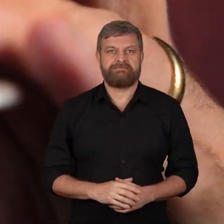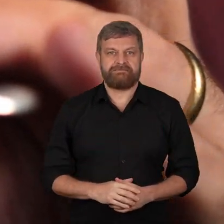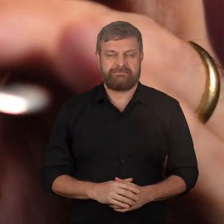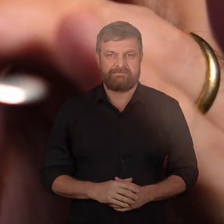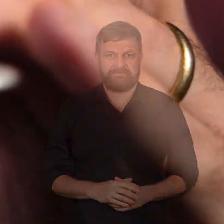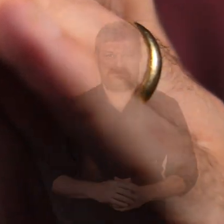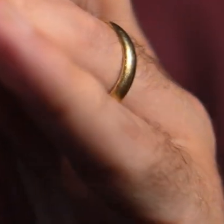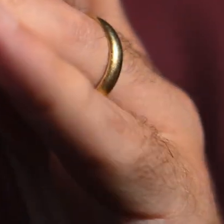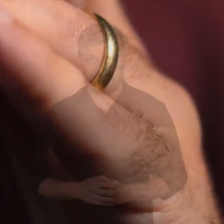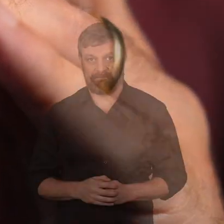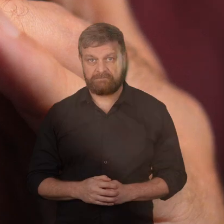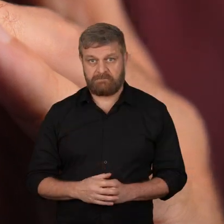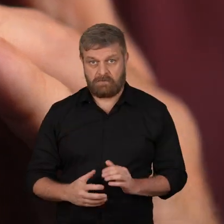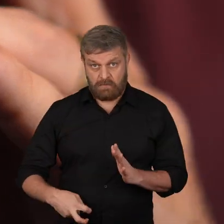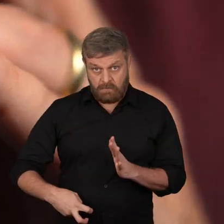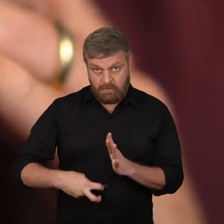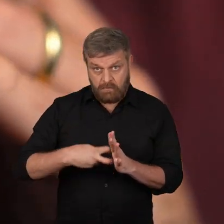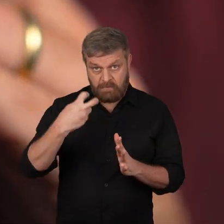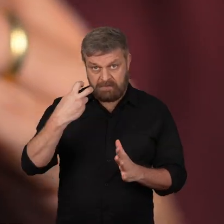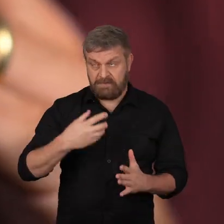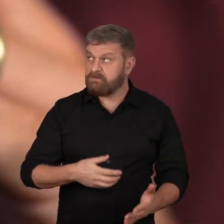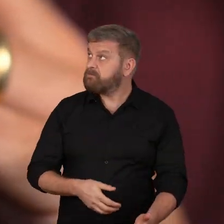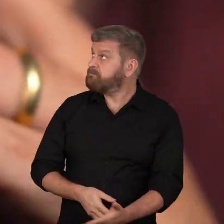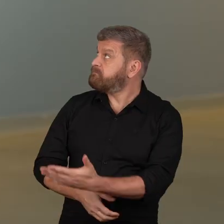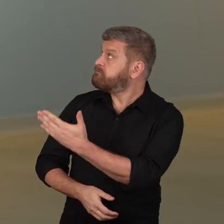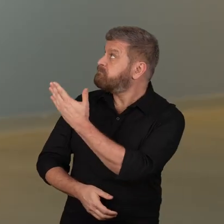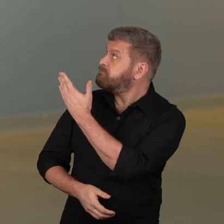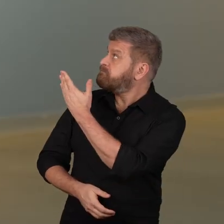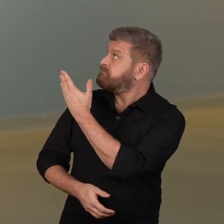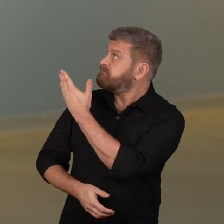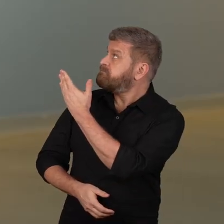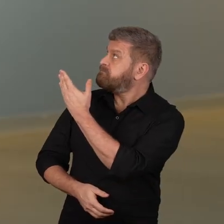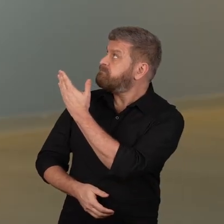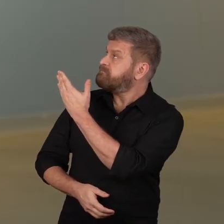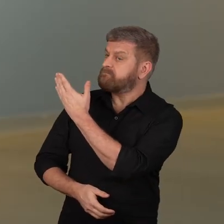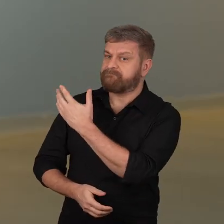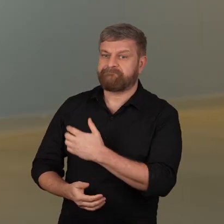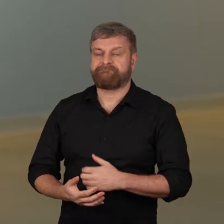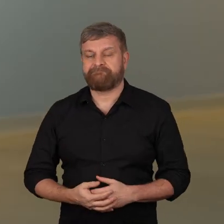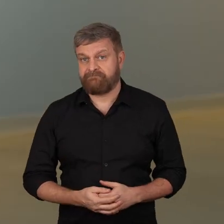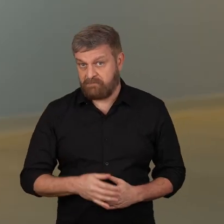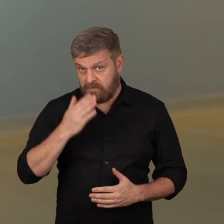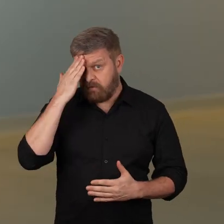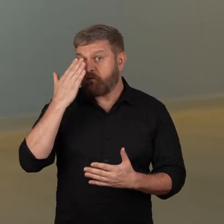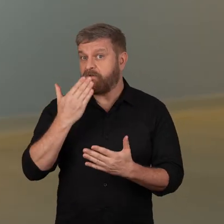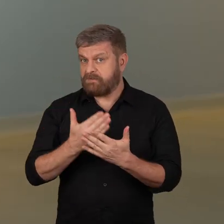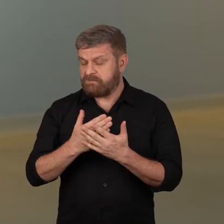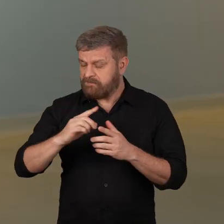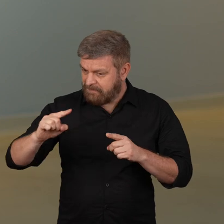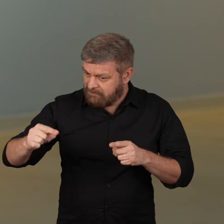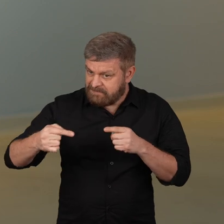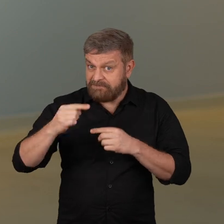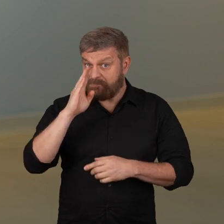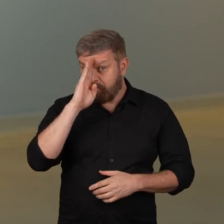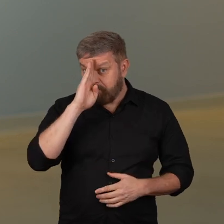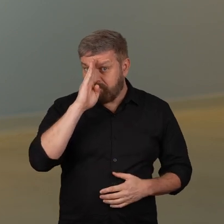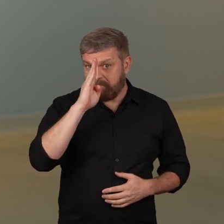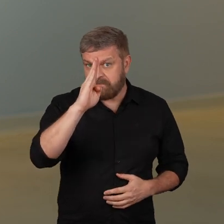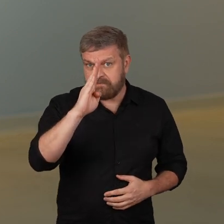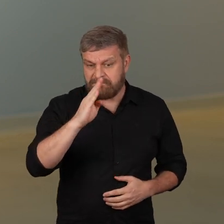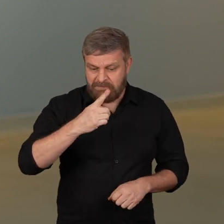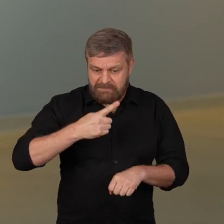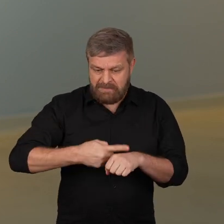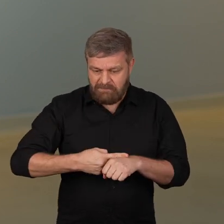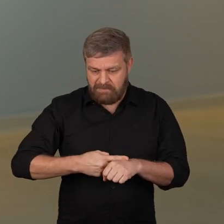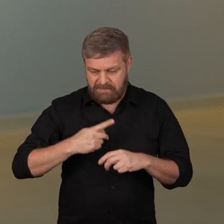flauta. O quinto saber, enfrentar as incertezas. Talvez o maior desafio da